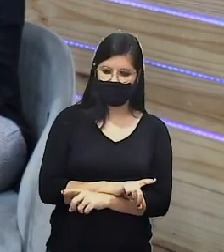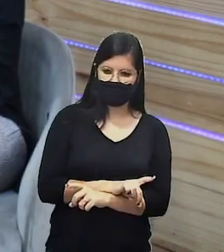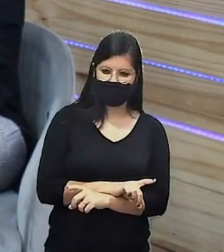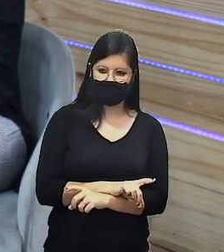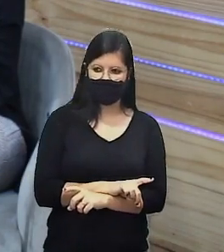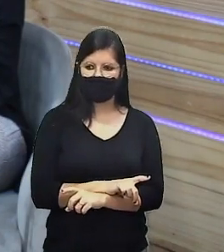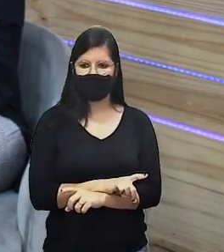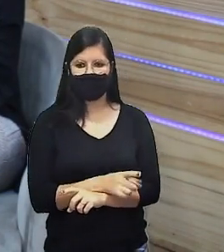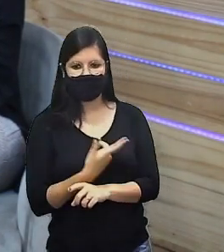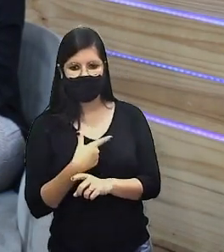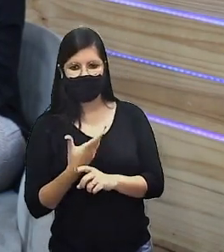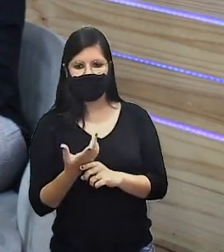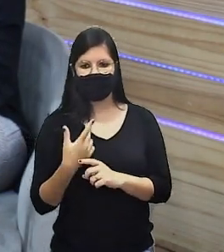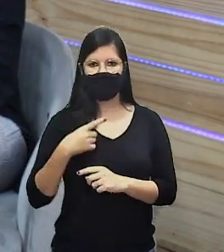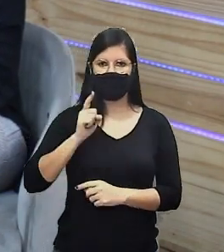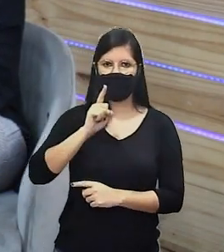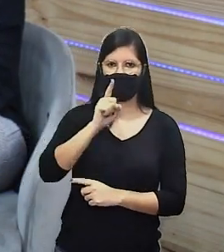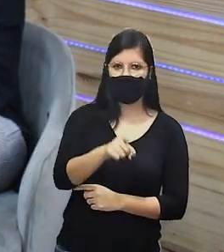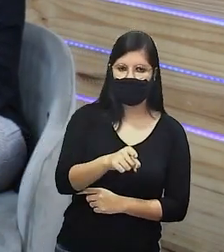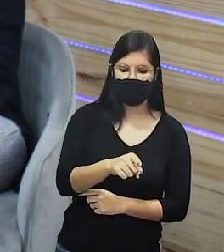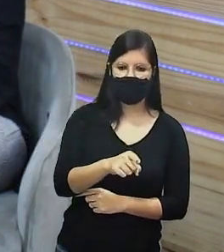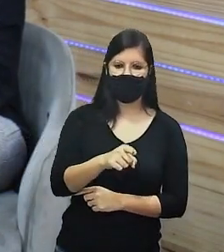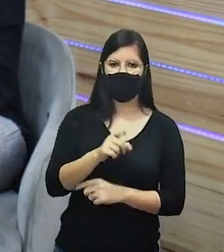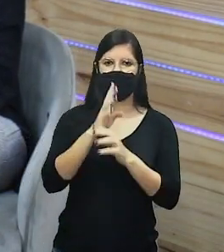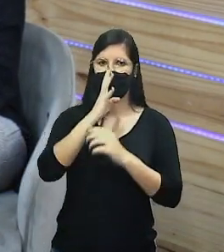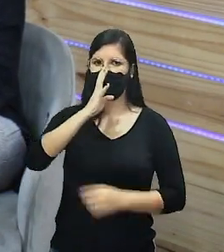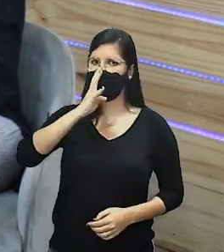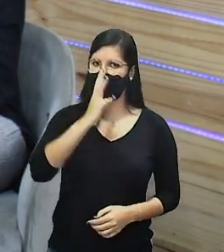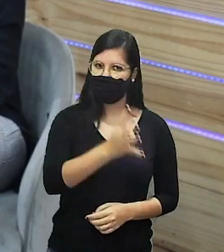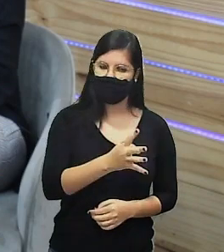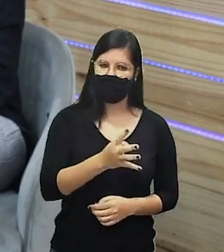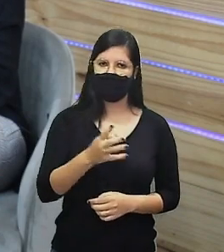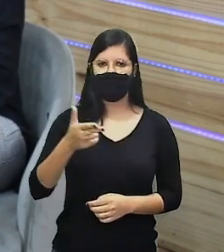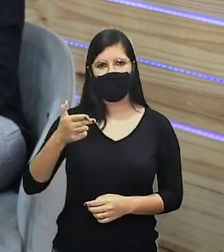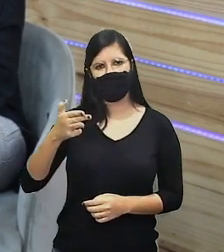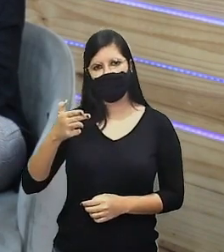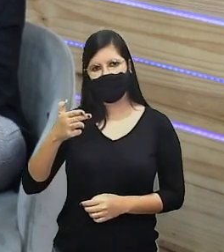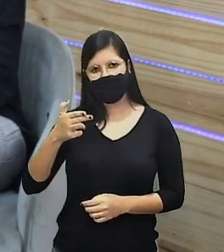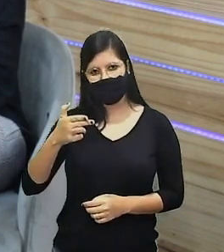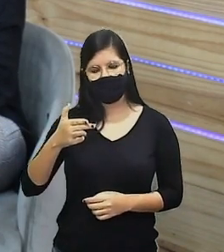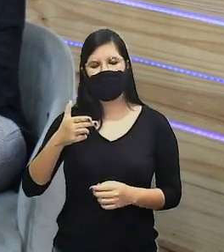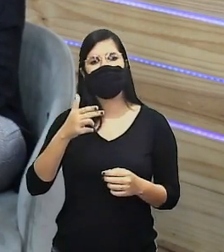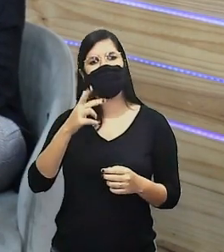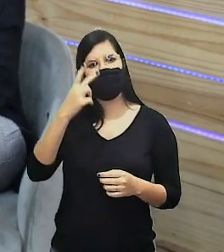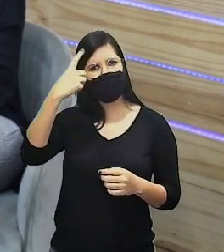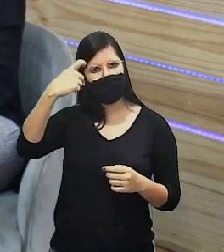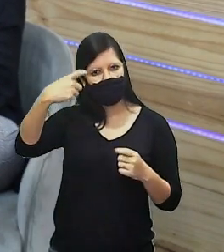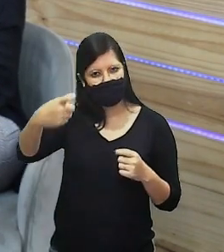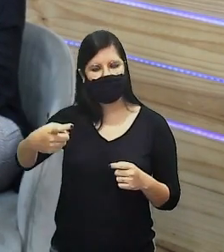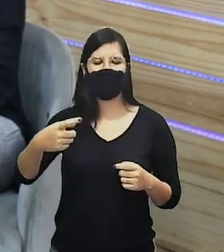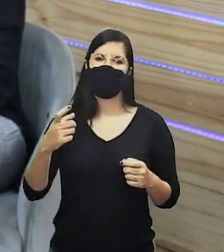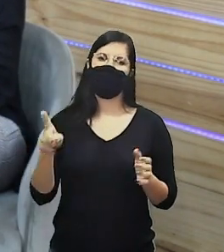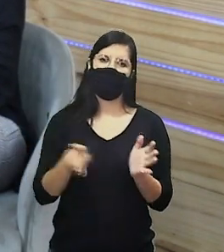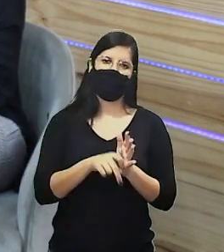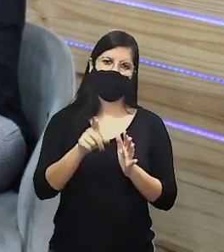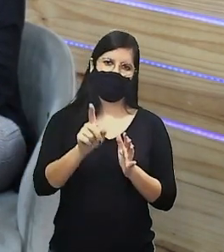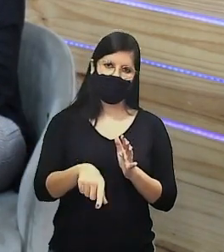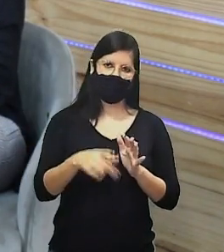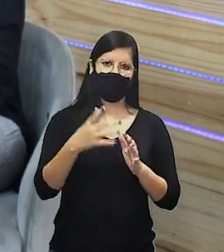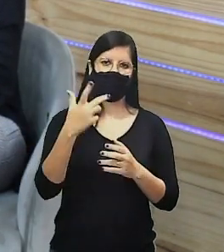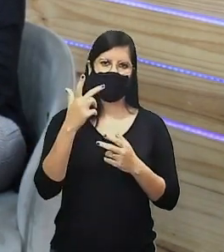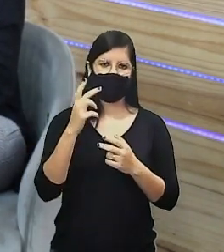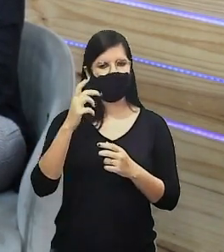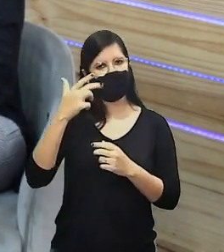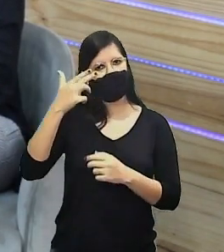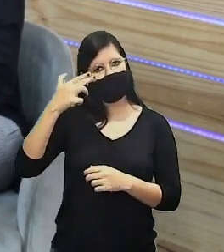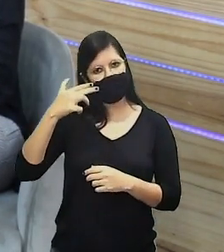entre o dedo que aponta, o dedo que acusa, né? O revólver que aponta, a violência presente no simbolismo do revólver,